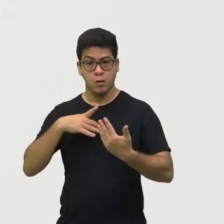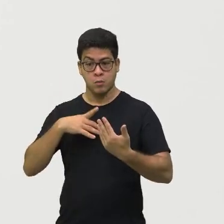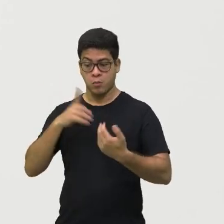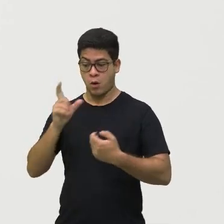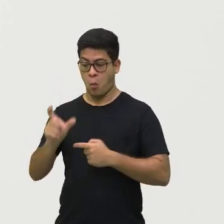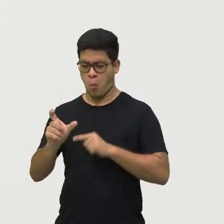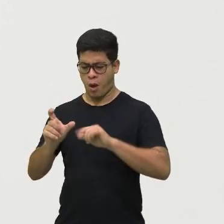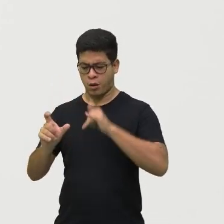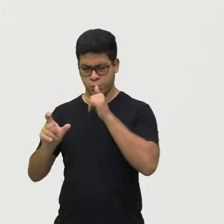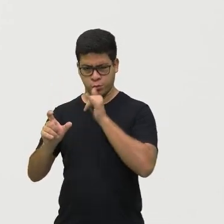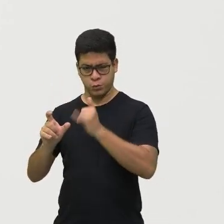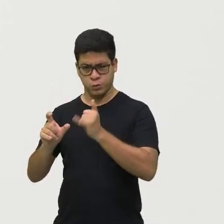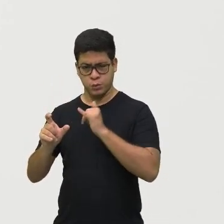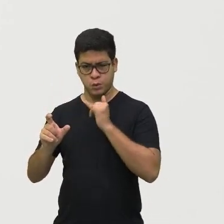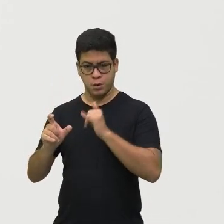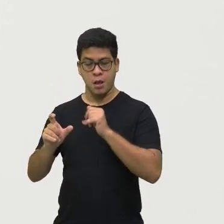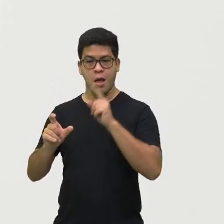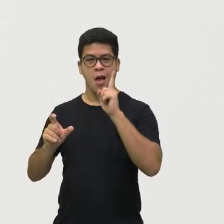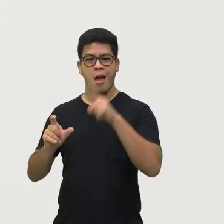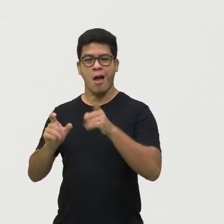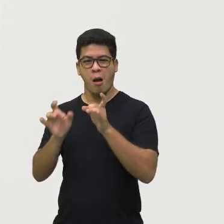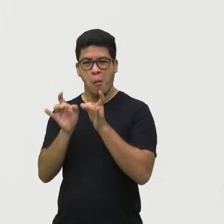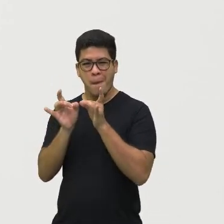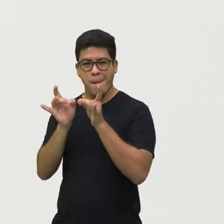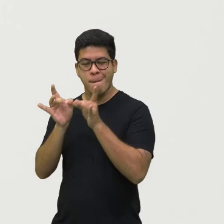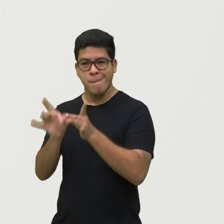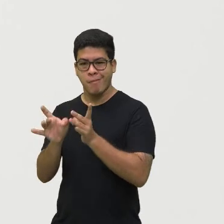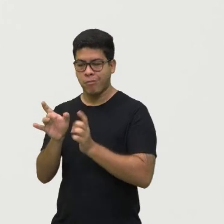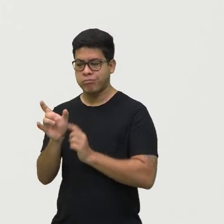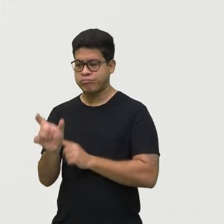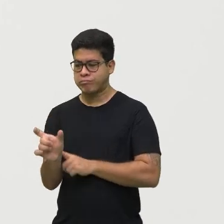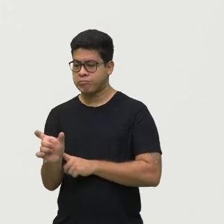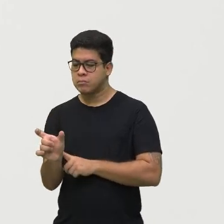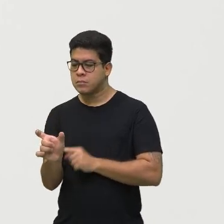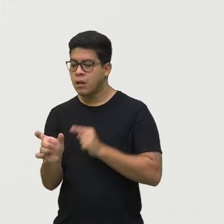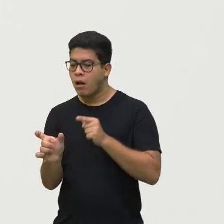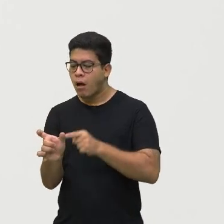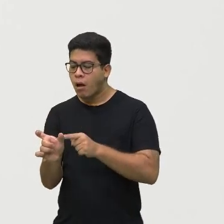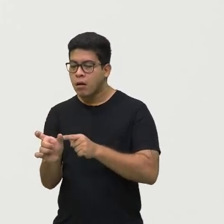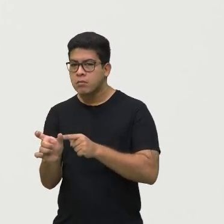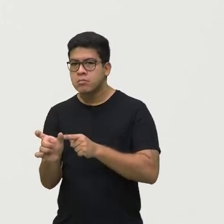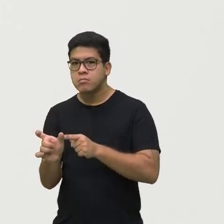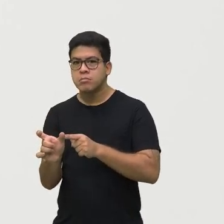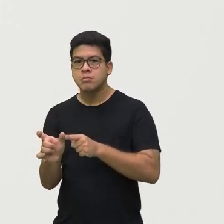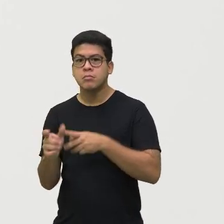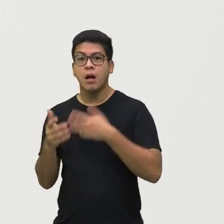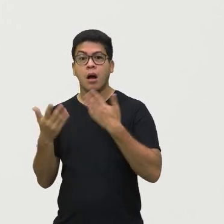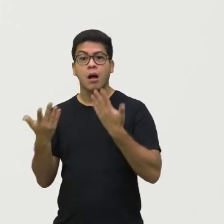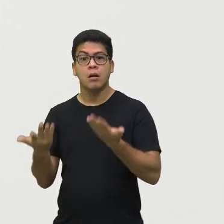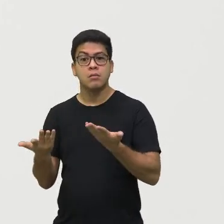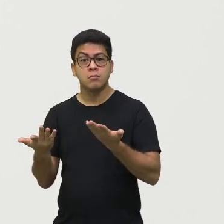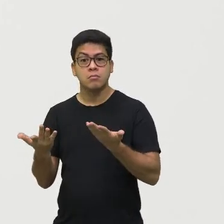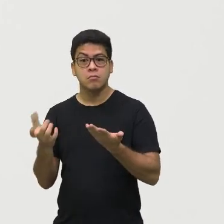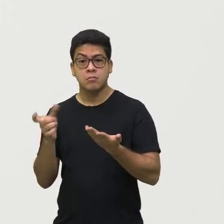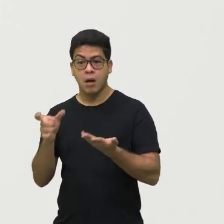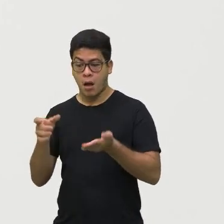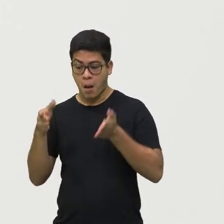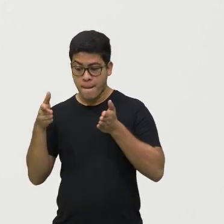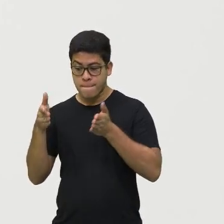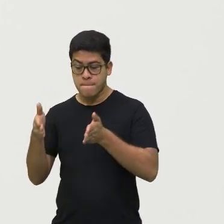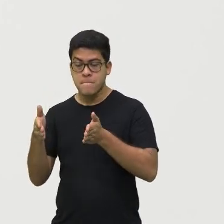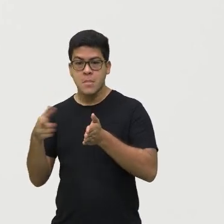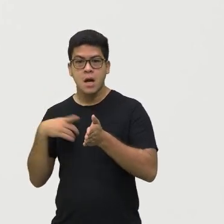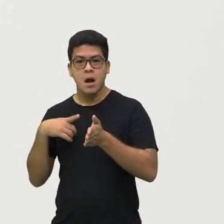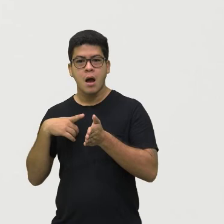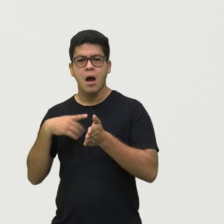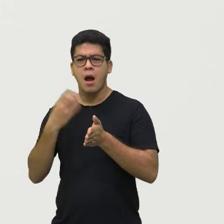carga elétrica é abandonada em... Aí nessa primeira lacuna aqui a gente vai colocar a